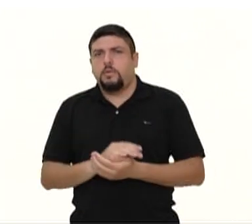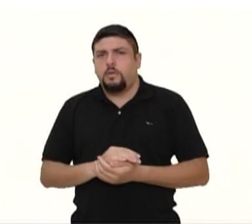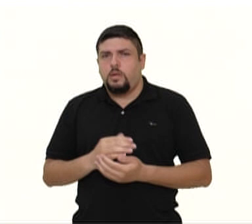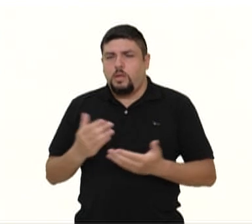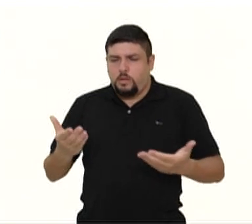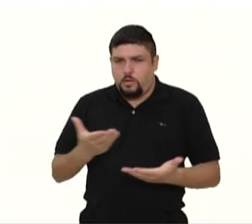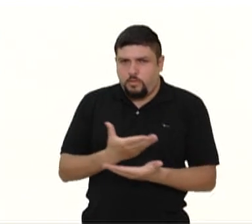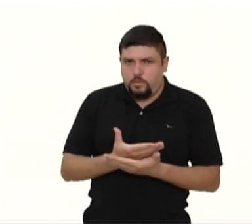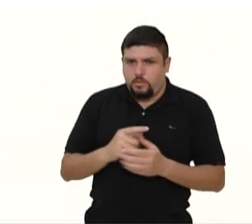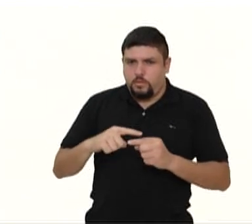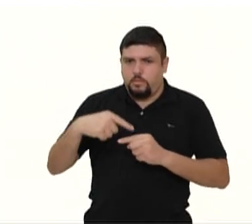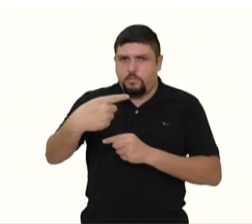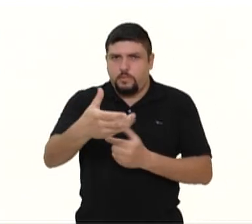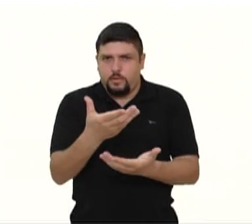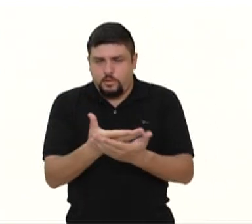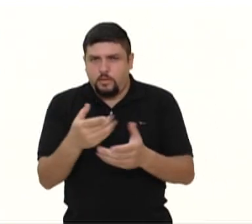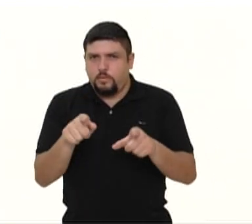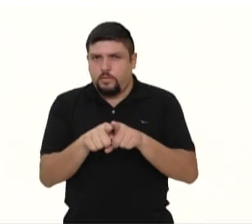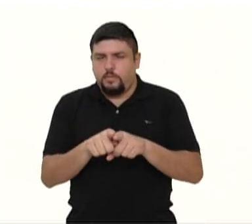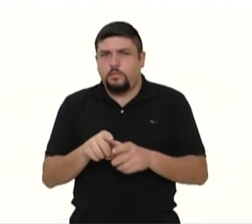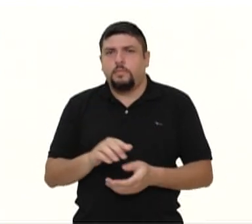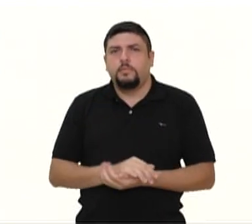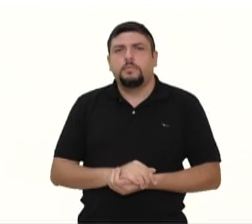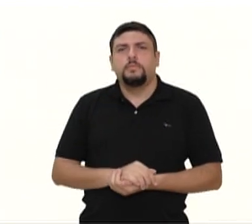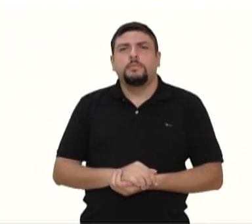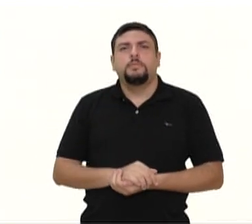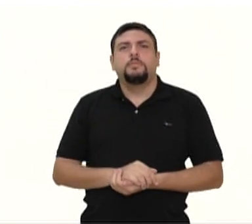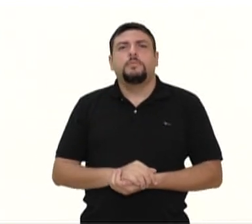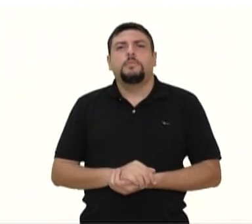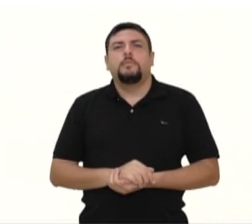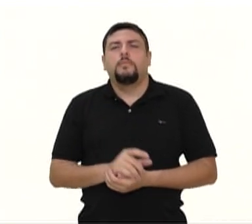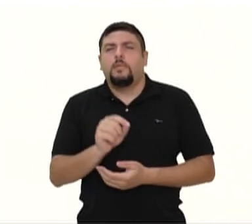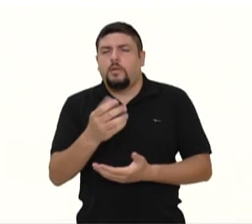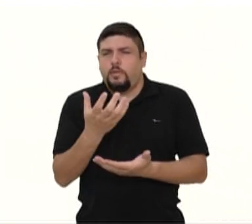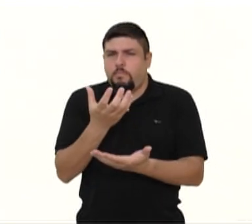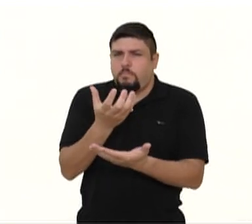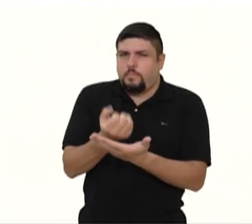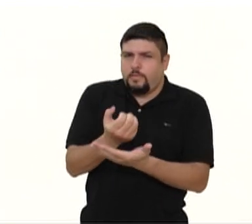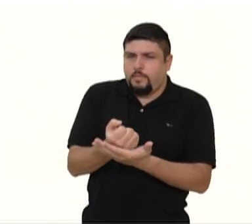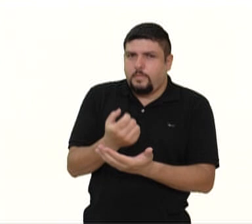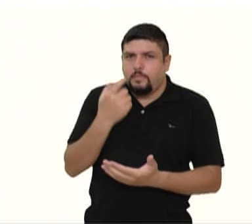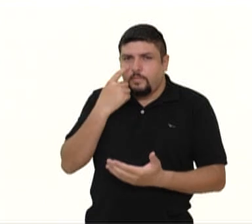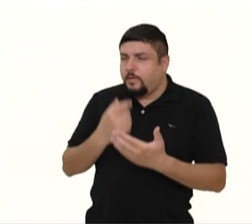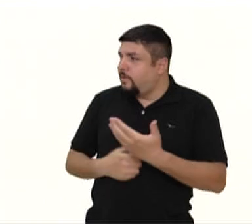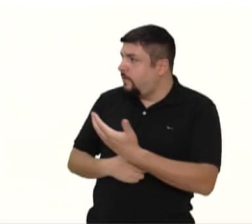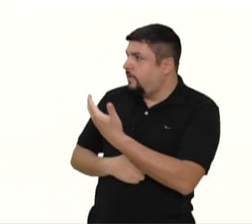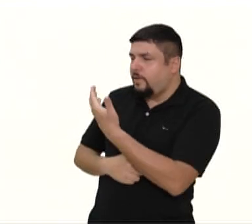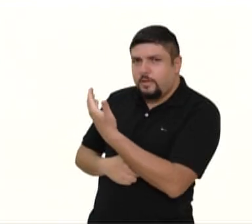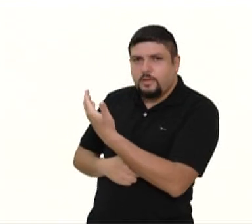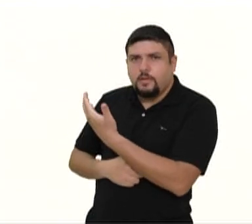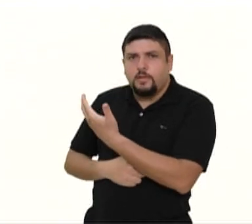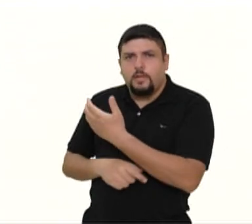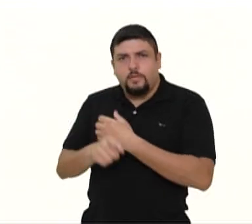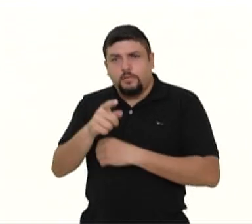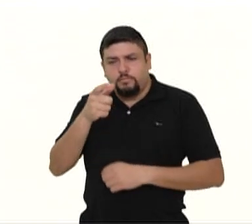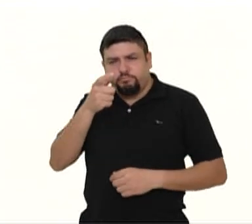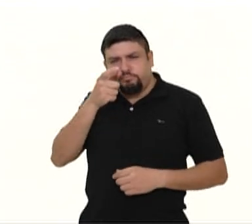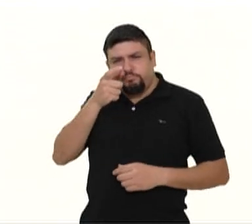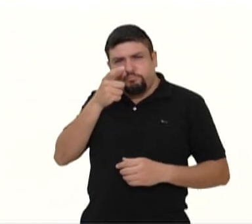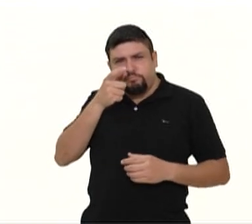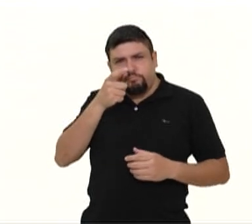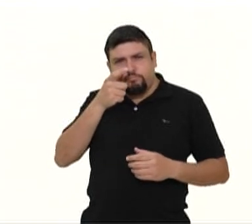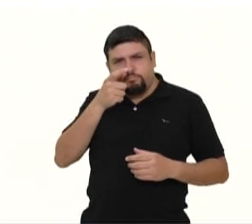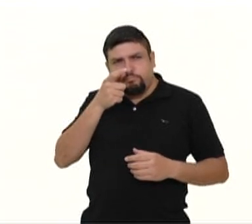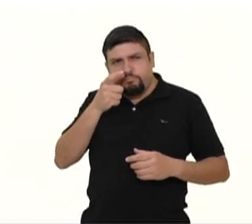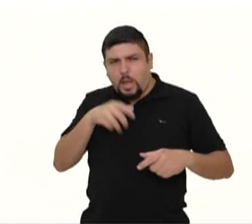vem, ok? Então aí você depois dê uma olhadinha, baixe, a Secretaria de Educação te disponibiliza esses slides para você apreciar aí o primeiro